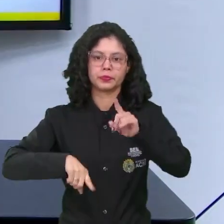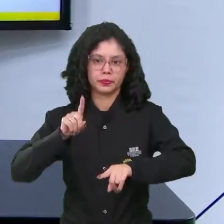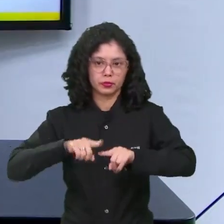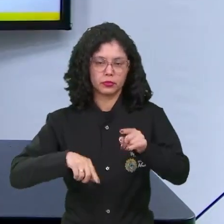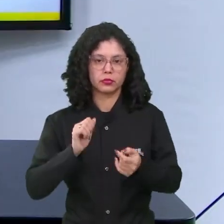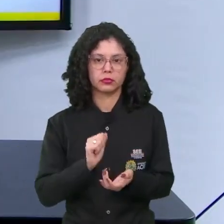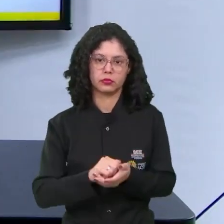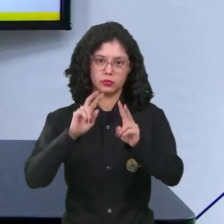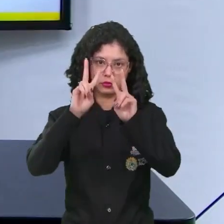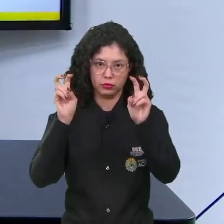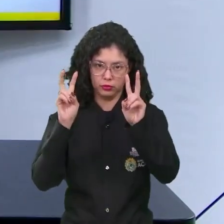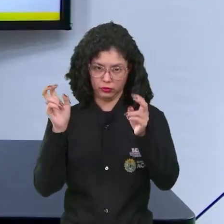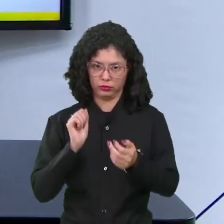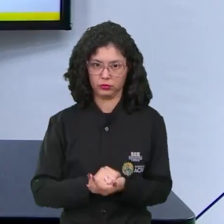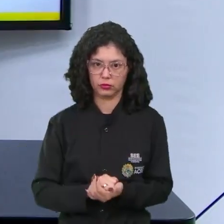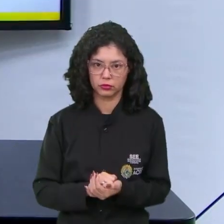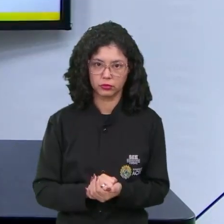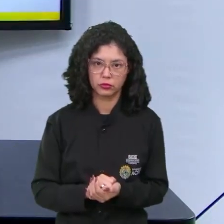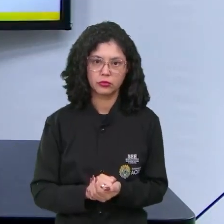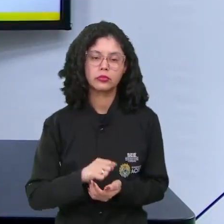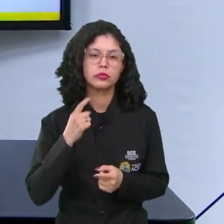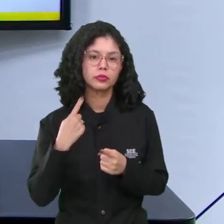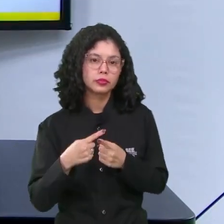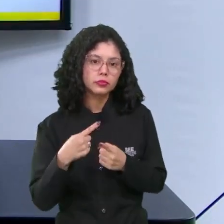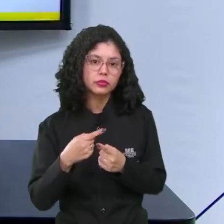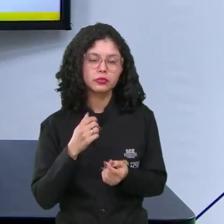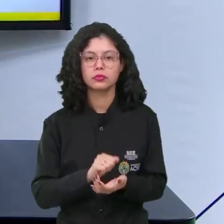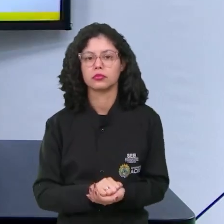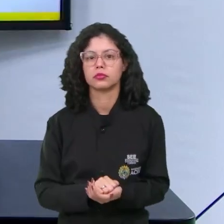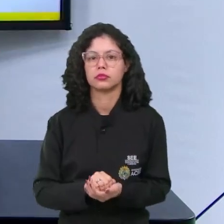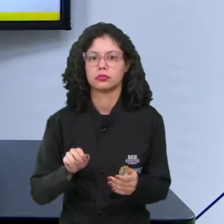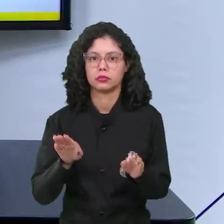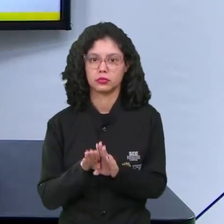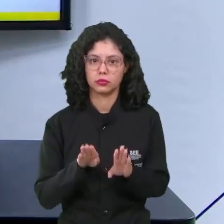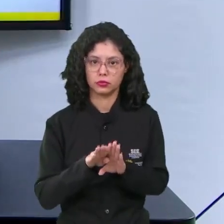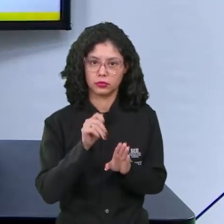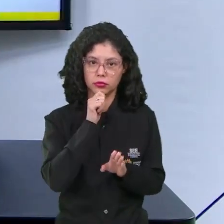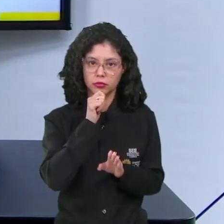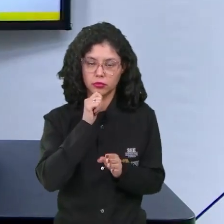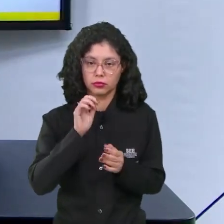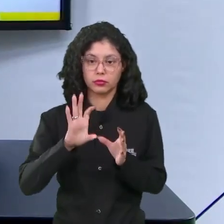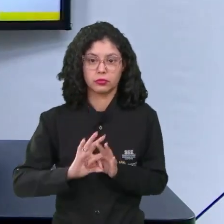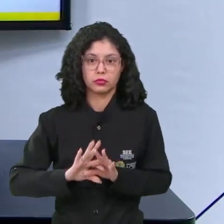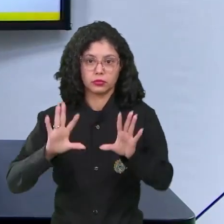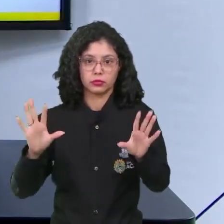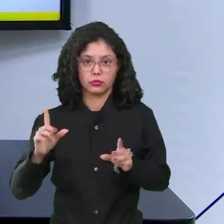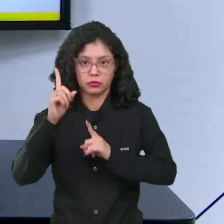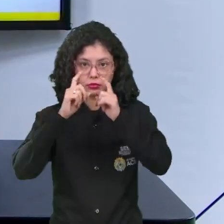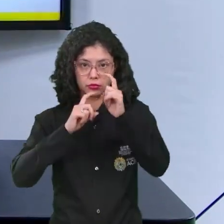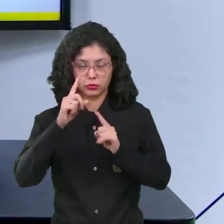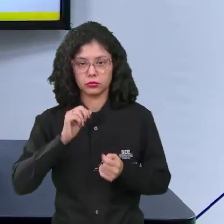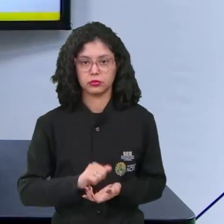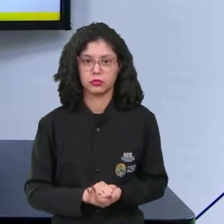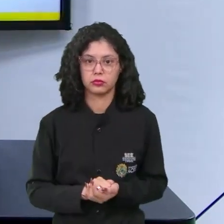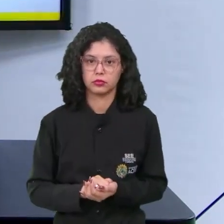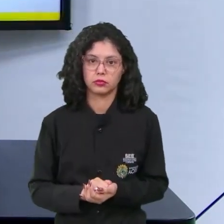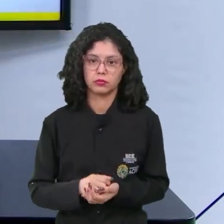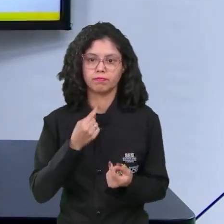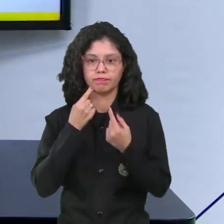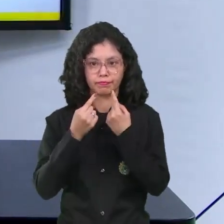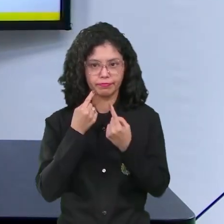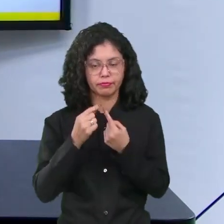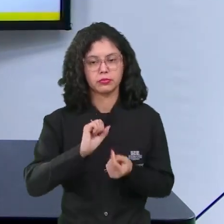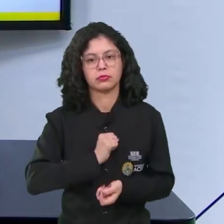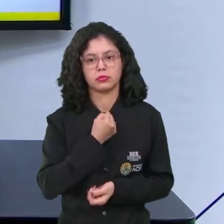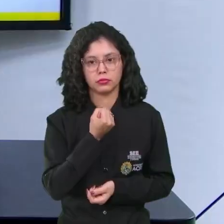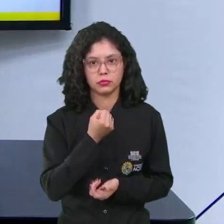em outras temáticas sobre isso. Por quê? Porque as pessoas confundem a liberdade de expressão com o discurso de